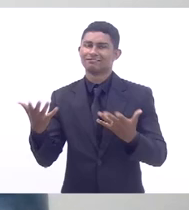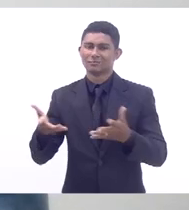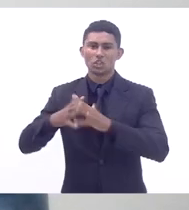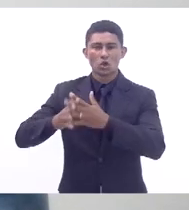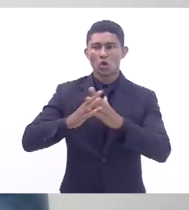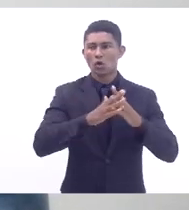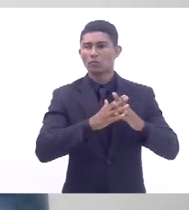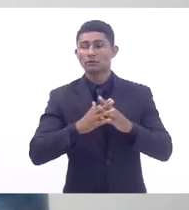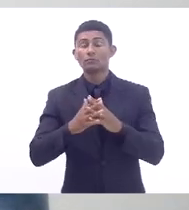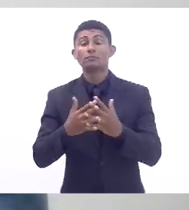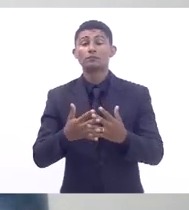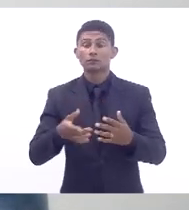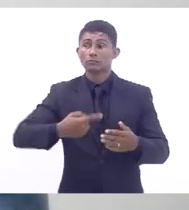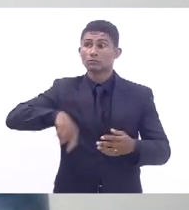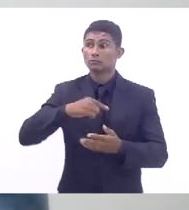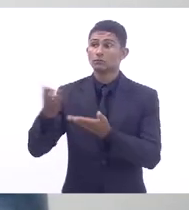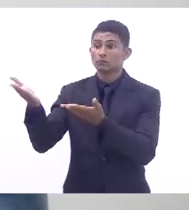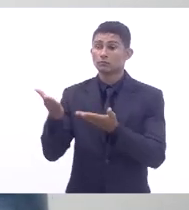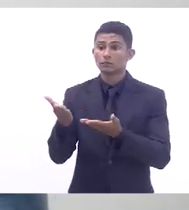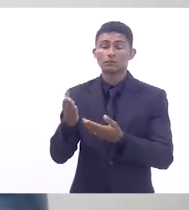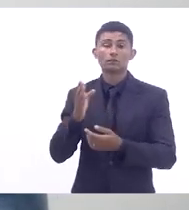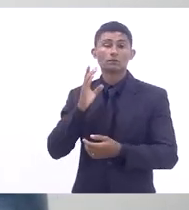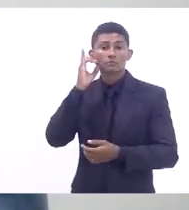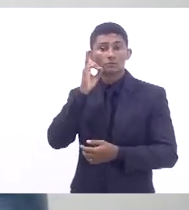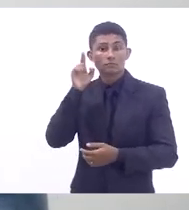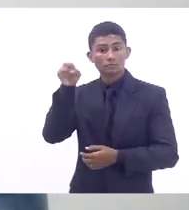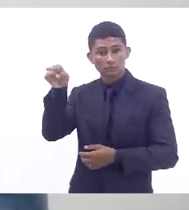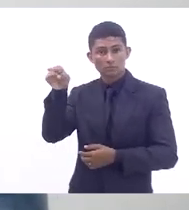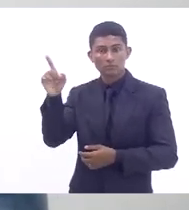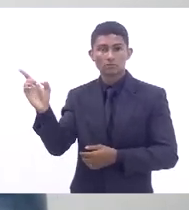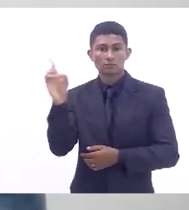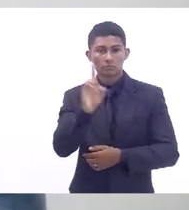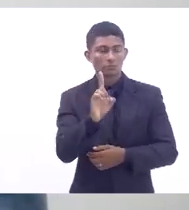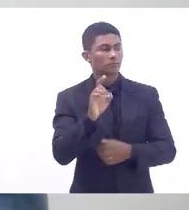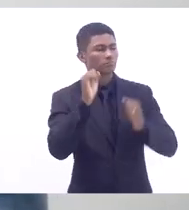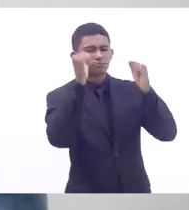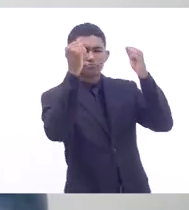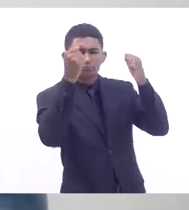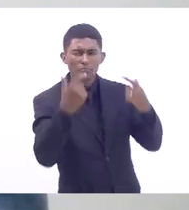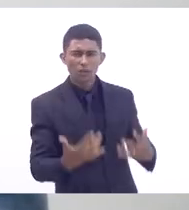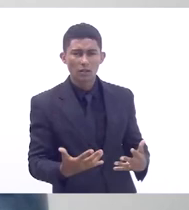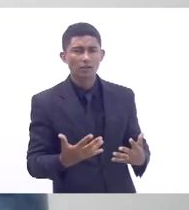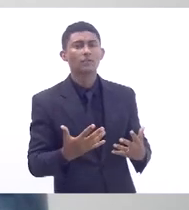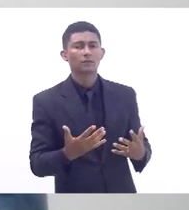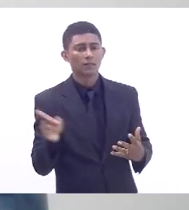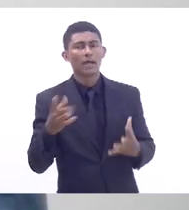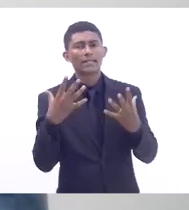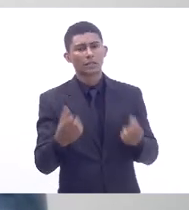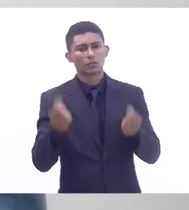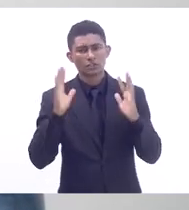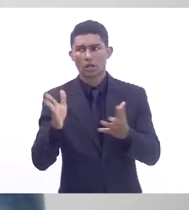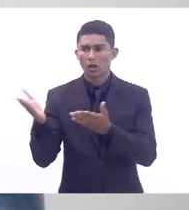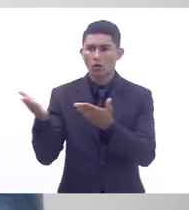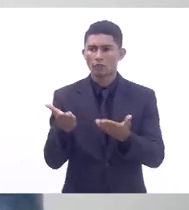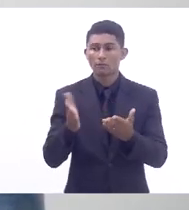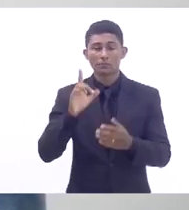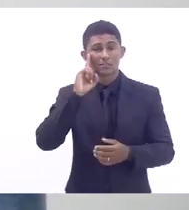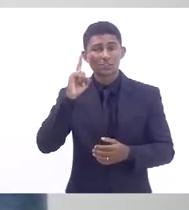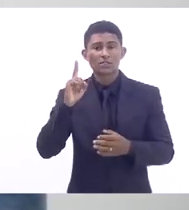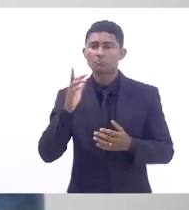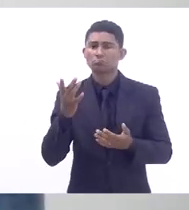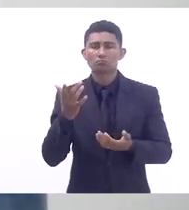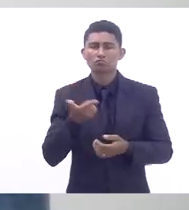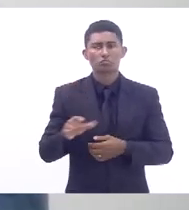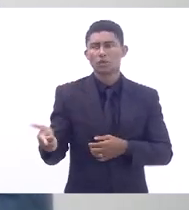deputado ao ar e para uma roda de conversa para ele explicar que isso não minha é essa e ele aceitou o convite mas ainda não temos data Então nesse sentido